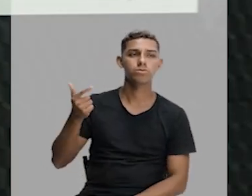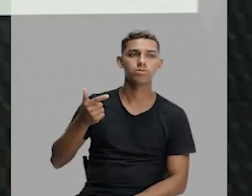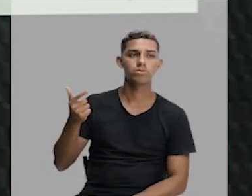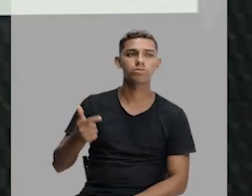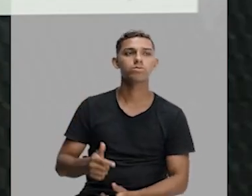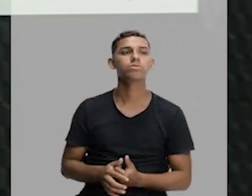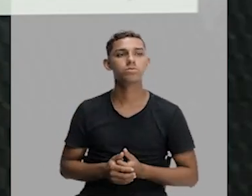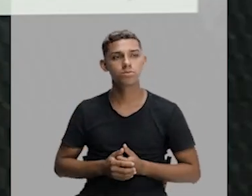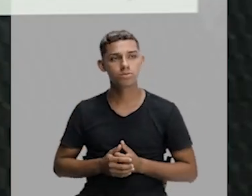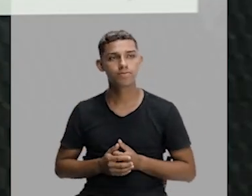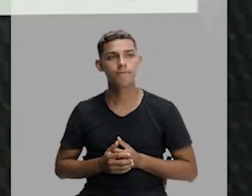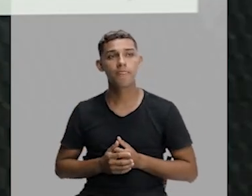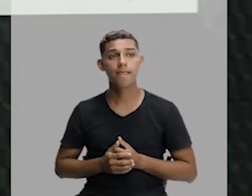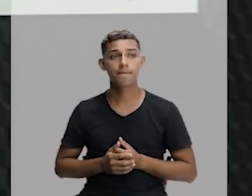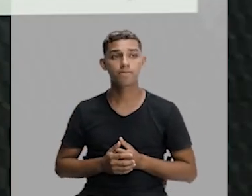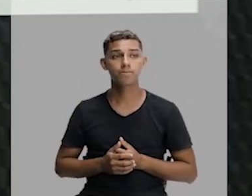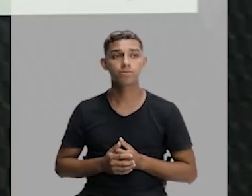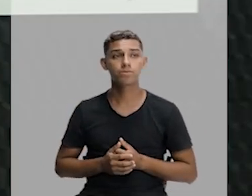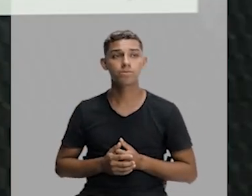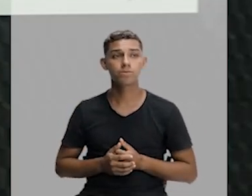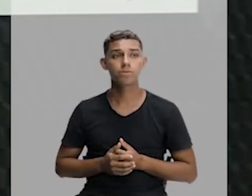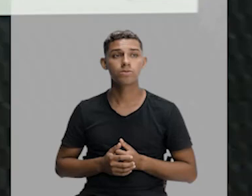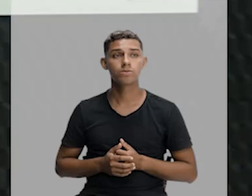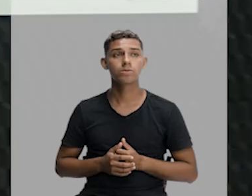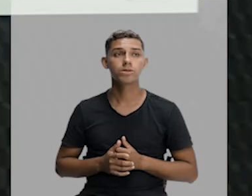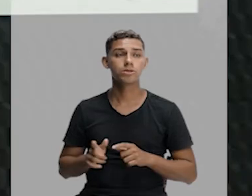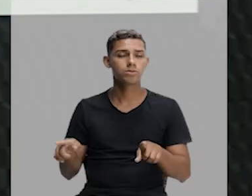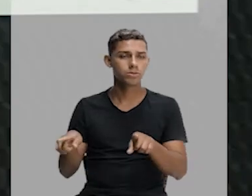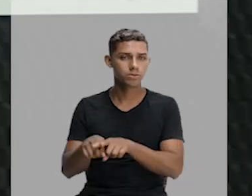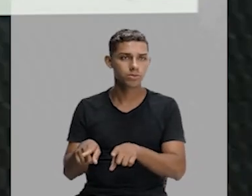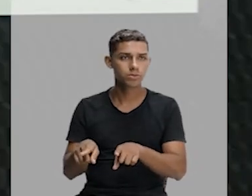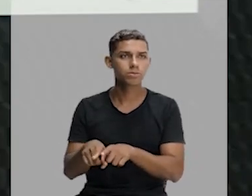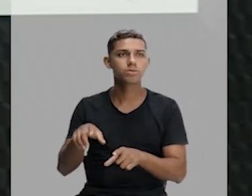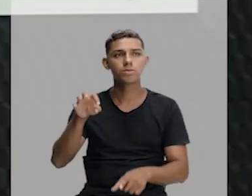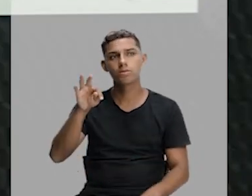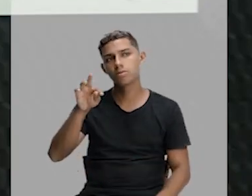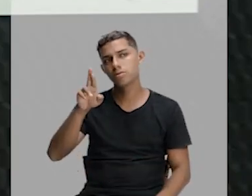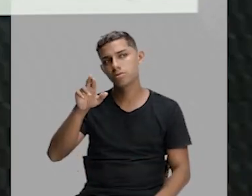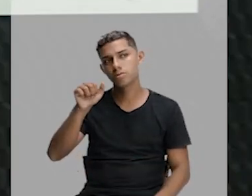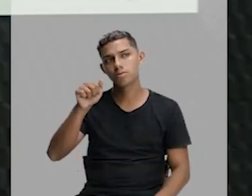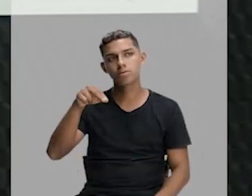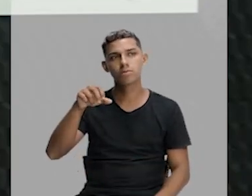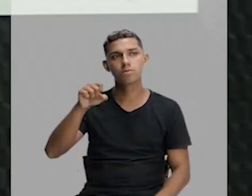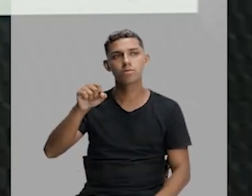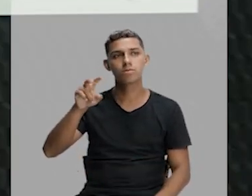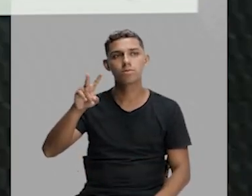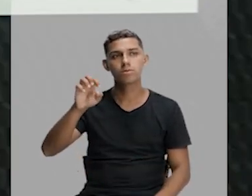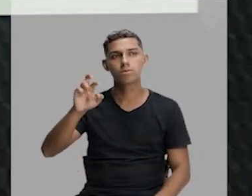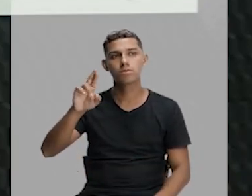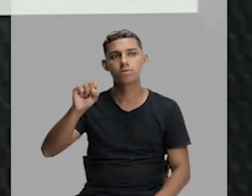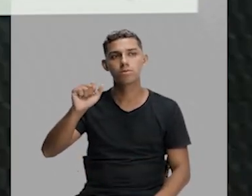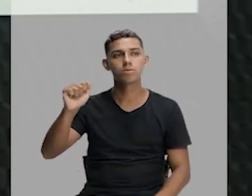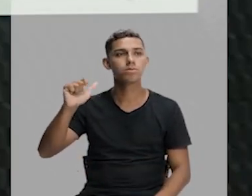E formei aqui uma outra seção transversal. Tá? Então, essas